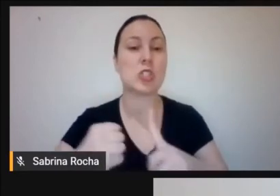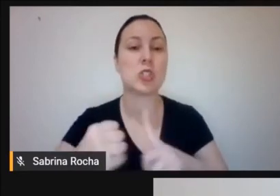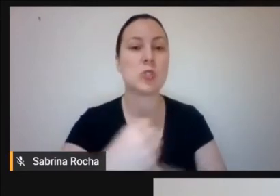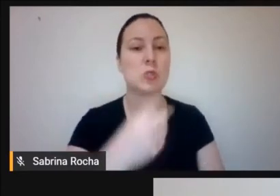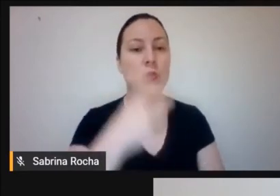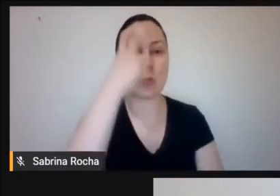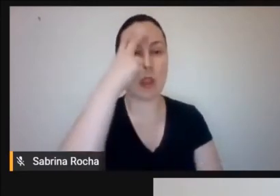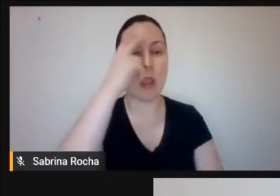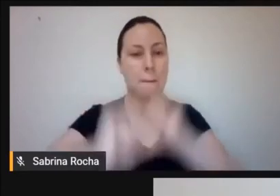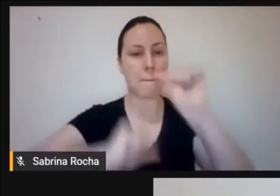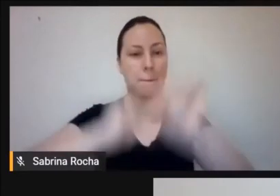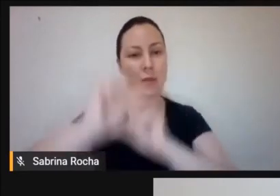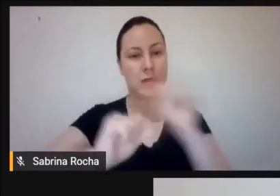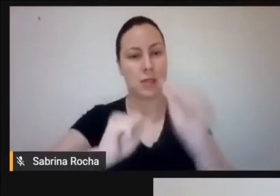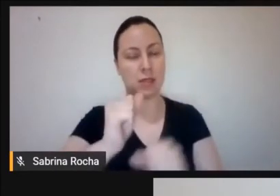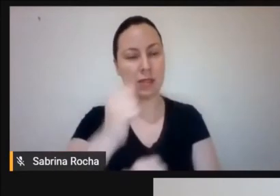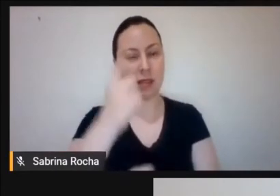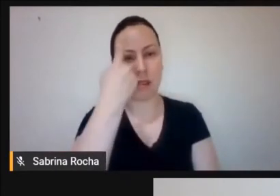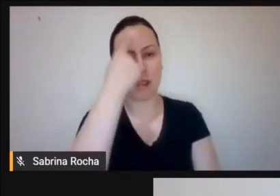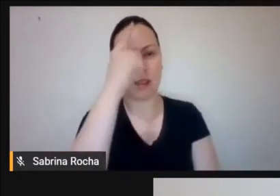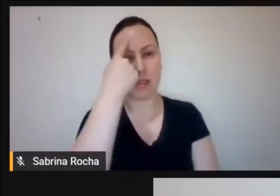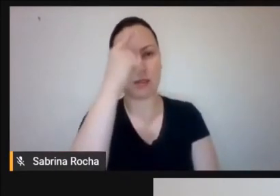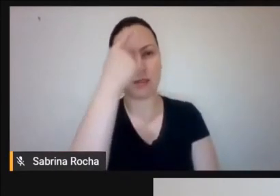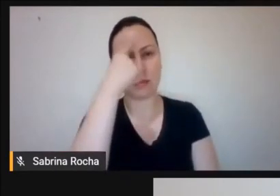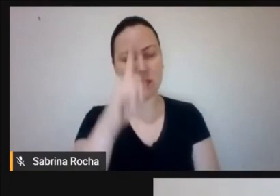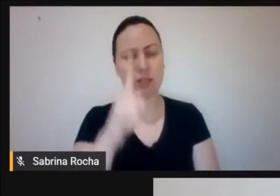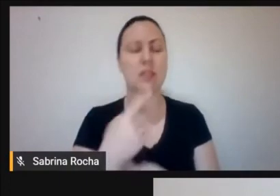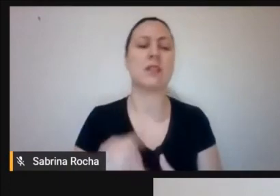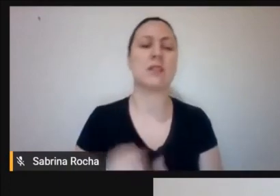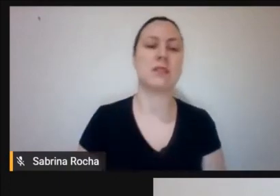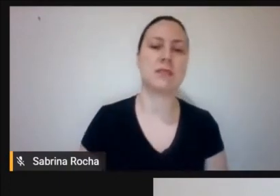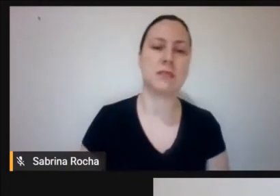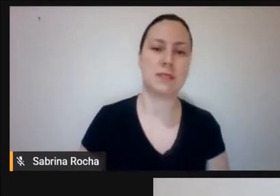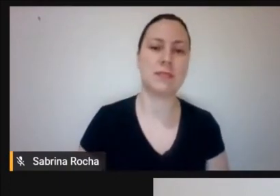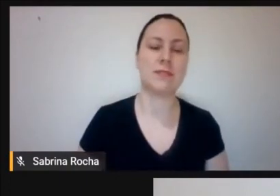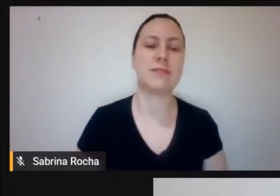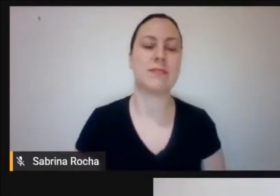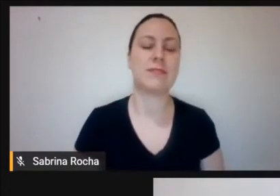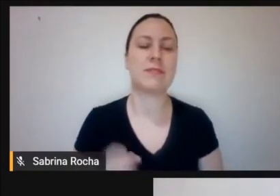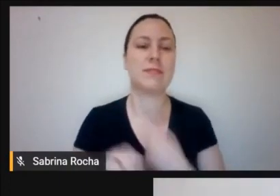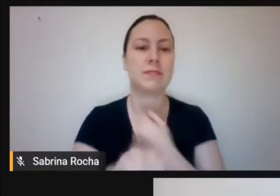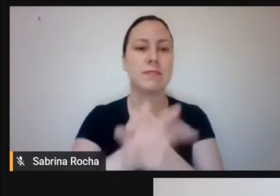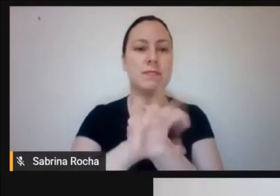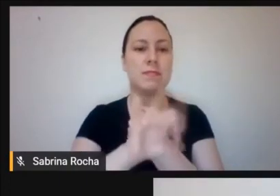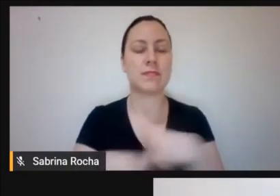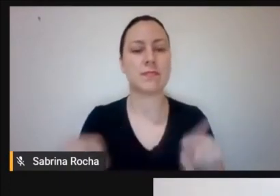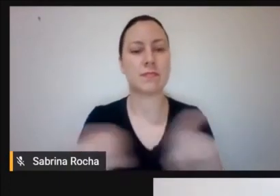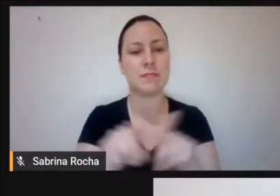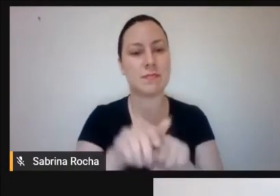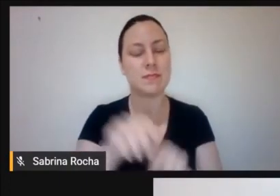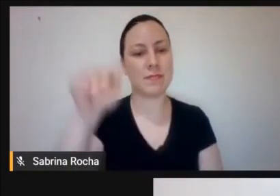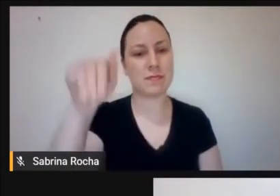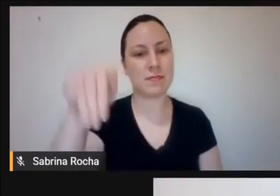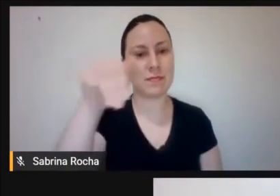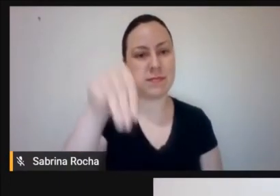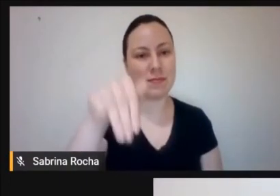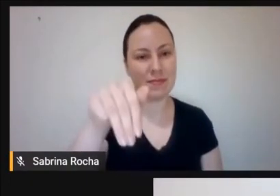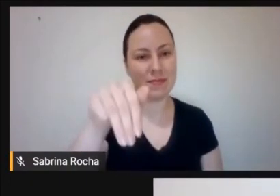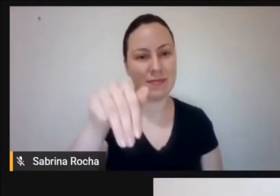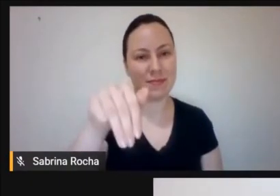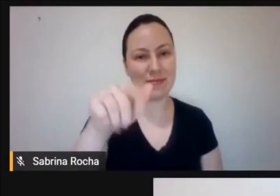e Inovação, com tradução em Libras, e dessa vez a transmissão será no YouTube do